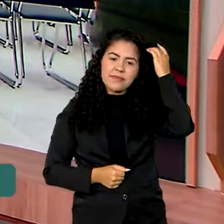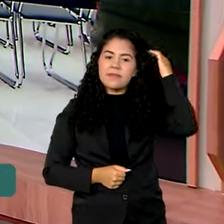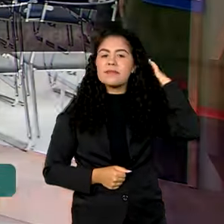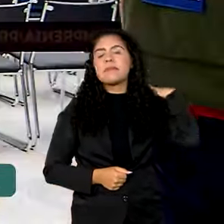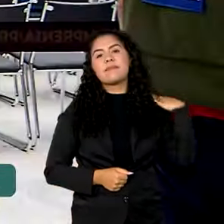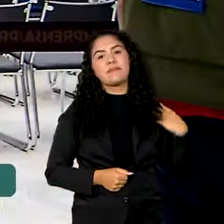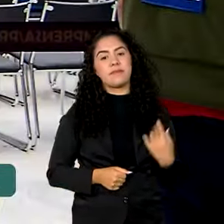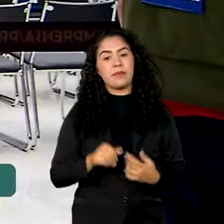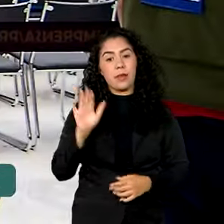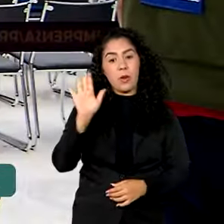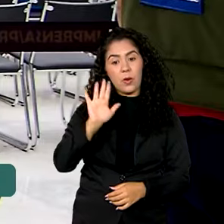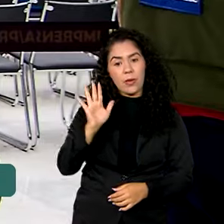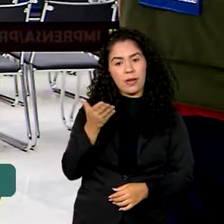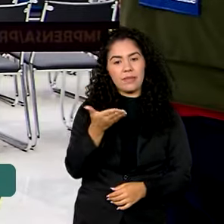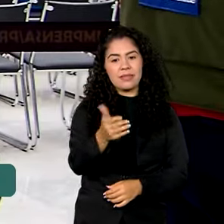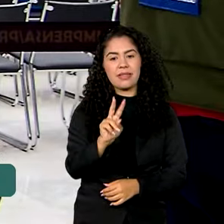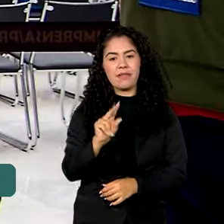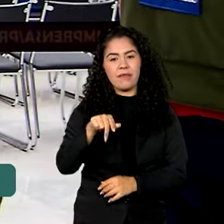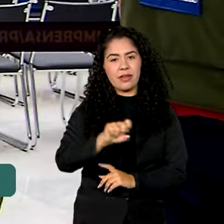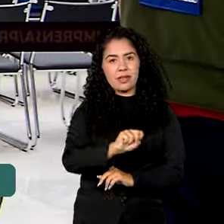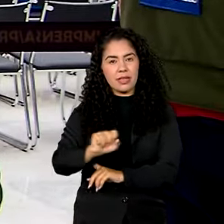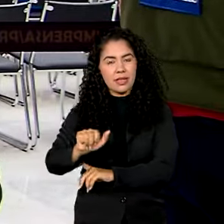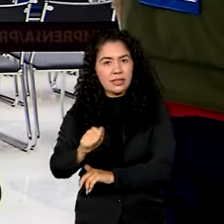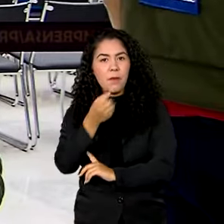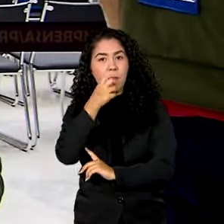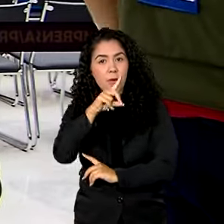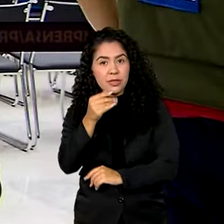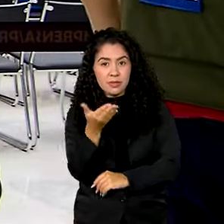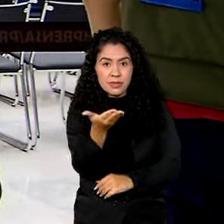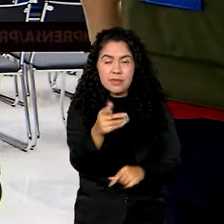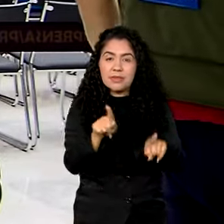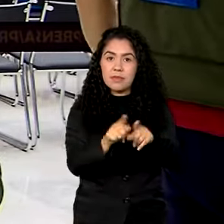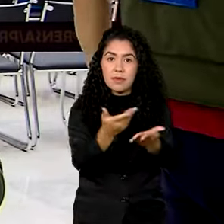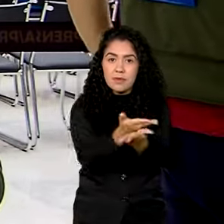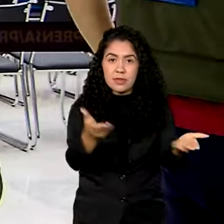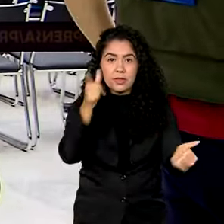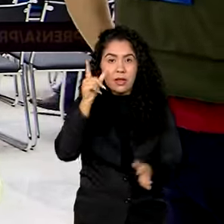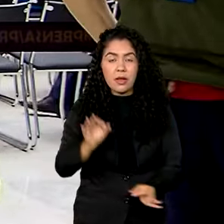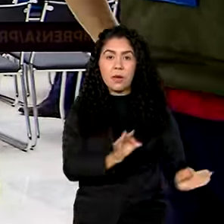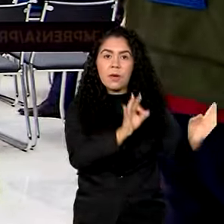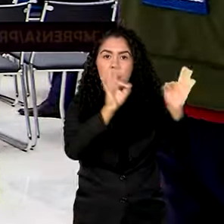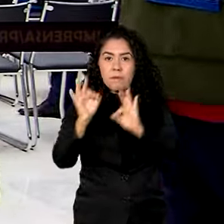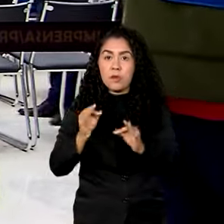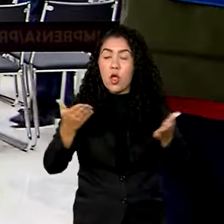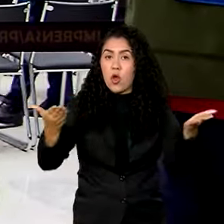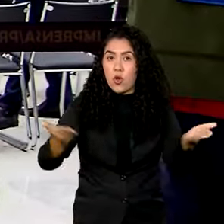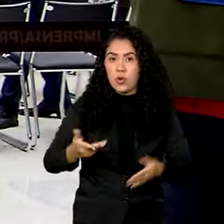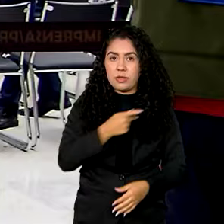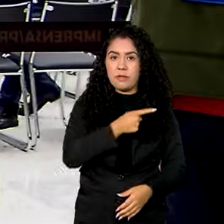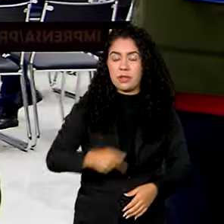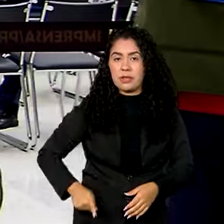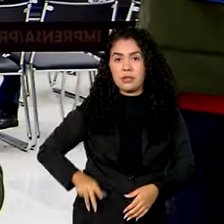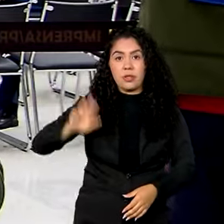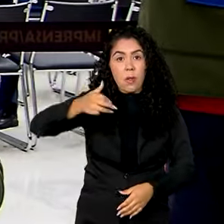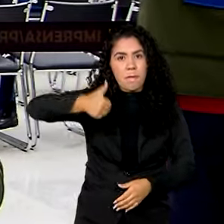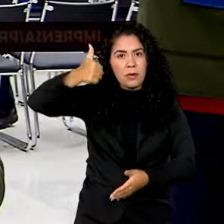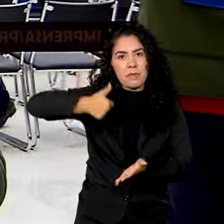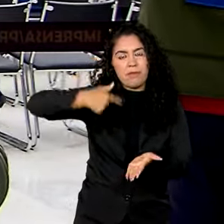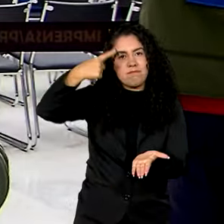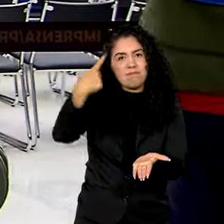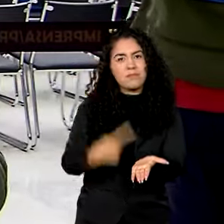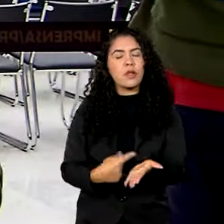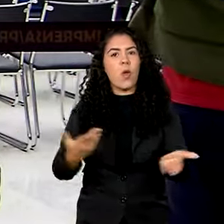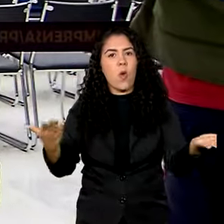Oi, Vanessa, bom dia para você, bom dia a todos. Pois é, esse é o primeiro compromisso oficial, o primeiro evento público que o presidente